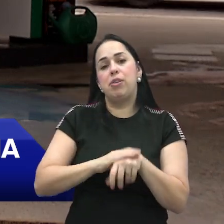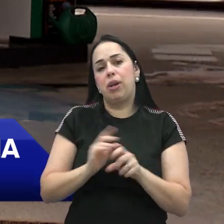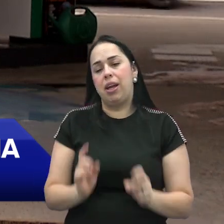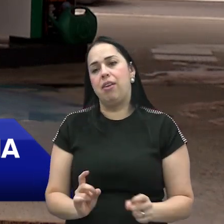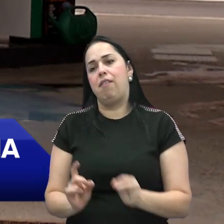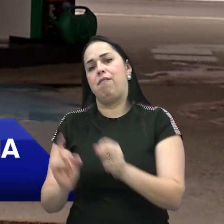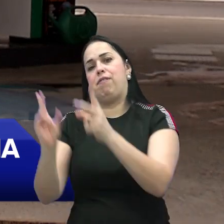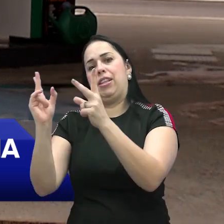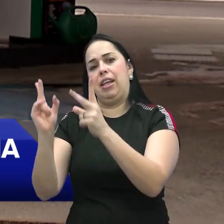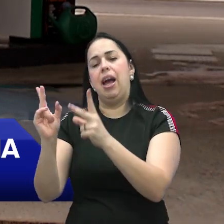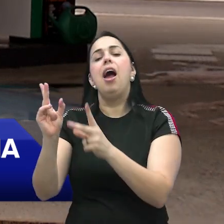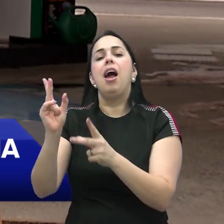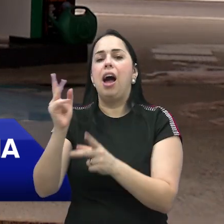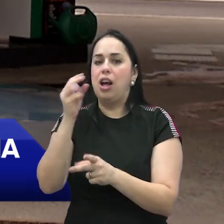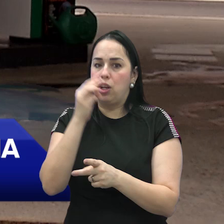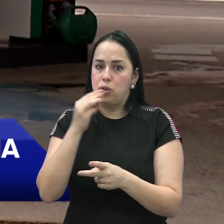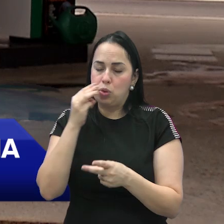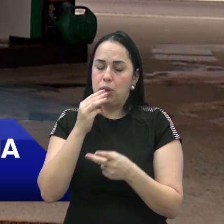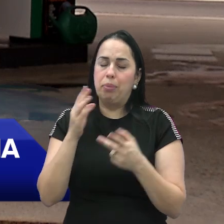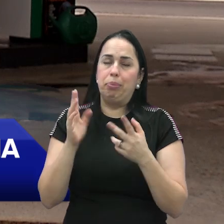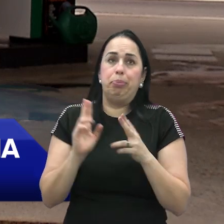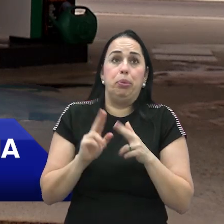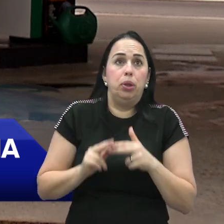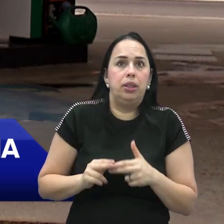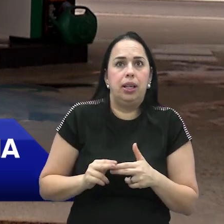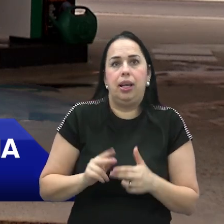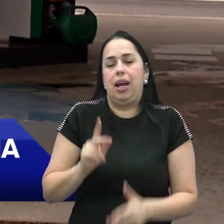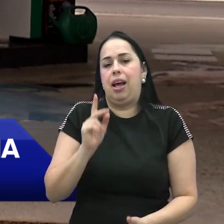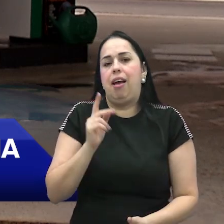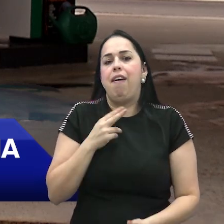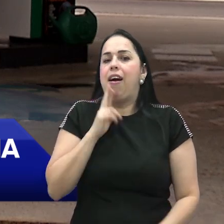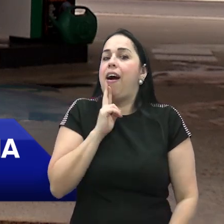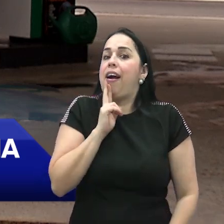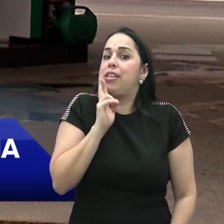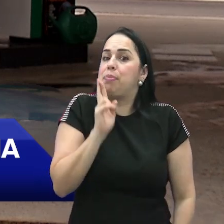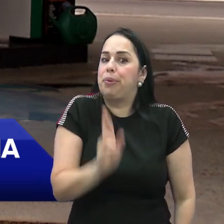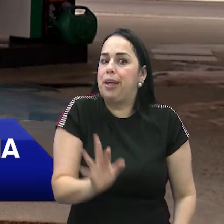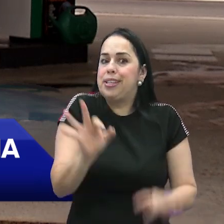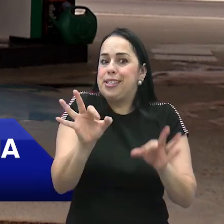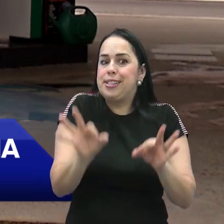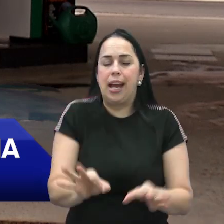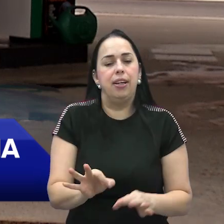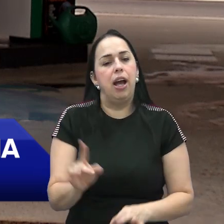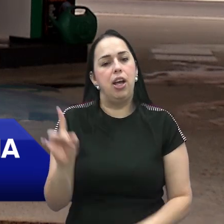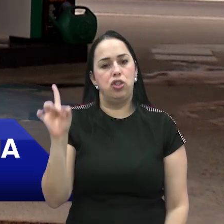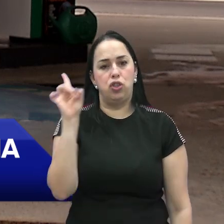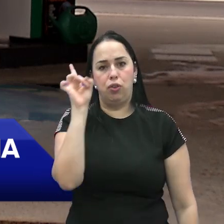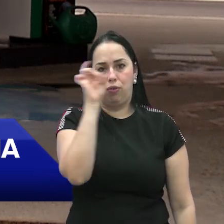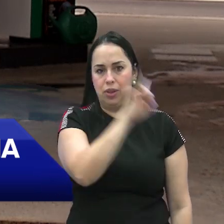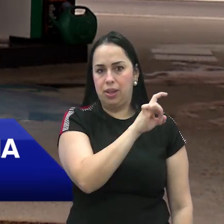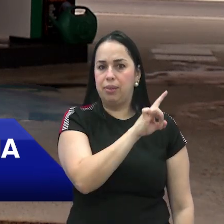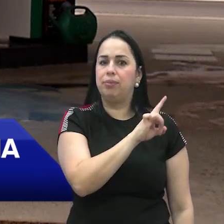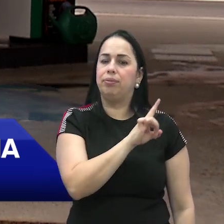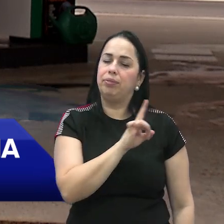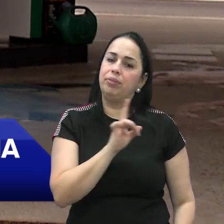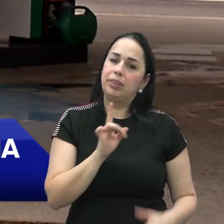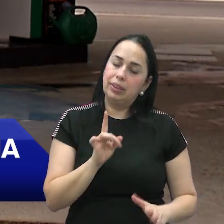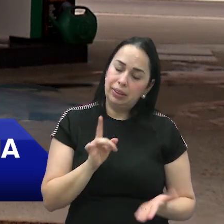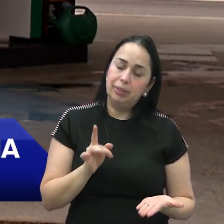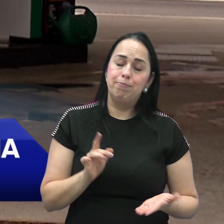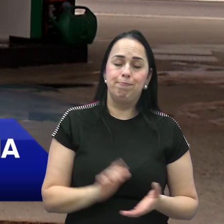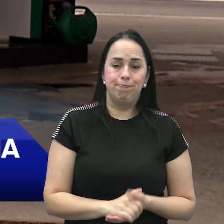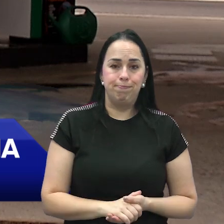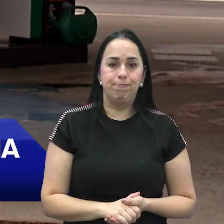açúcar e menos álcool disponível. Então é difícil a gente cravar um assertivo, um benéfico, um bem-vindo,